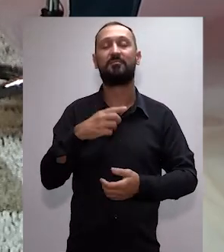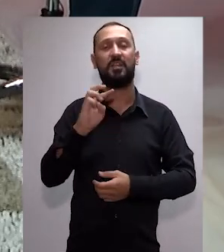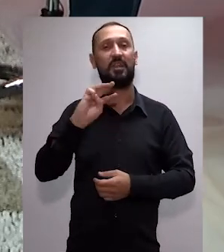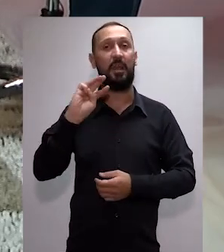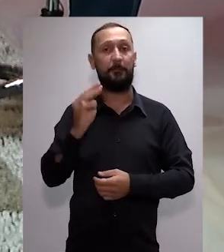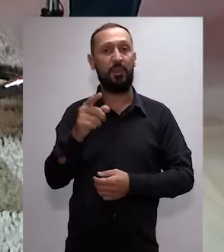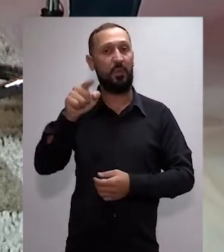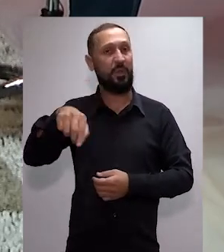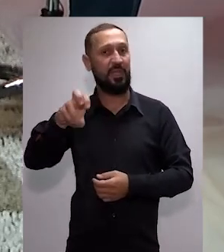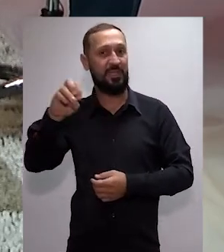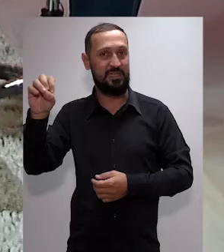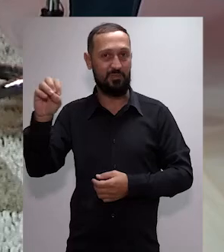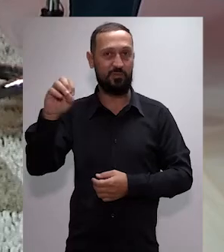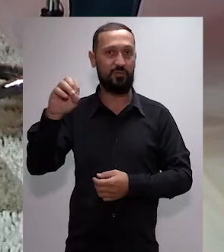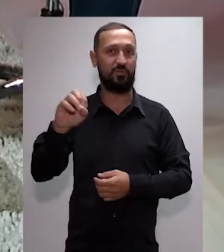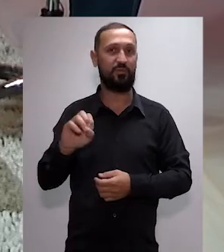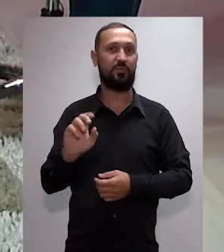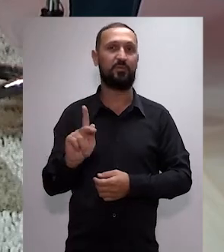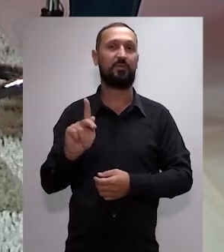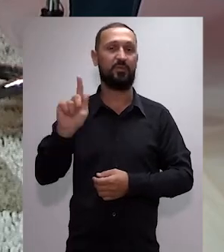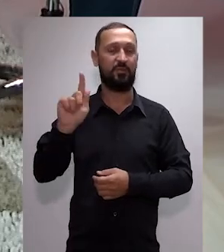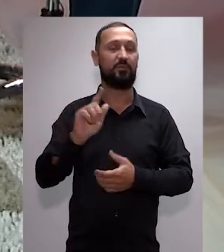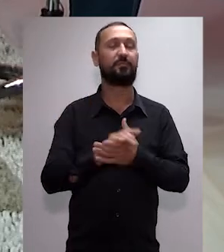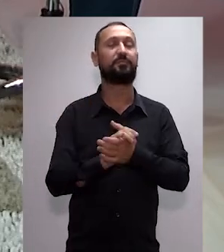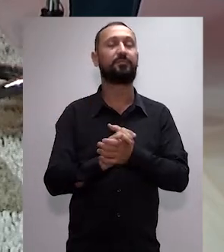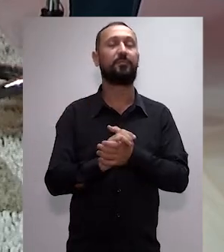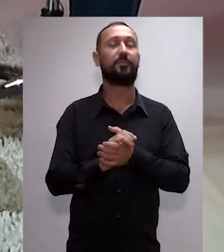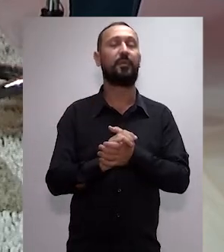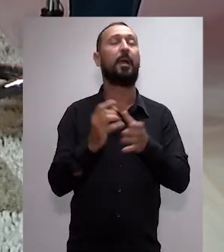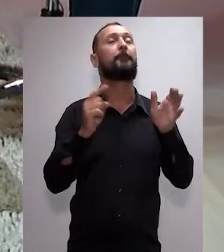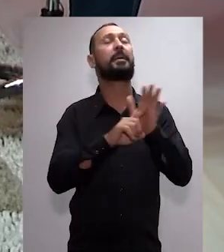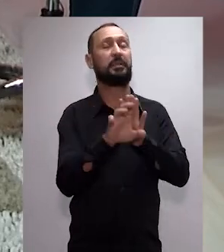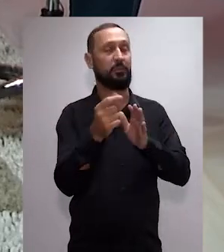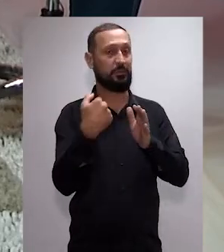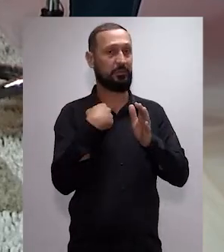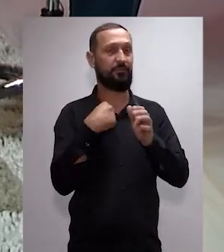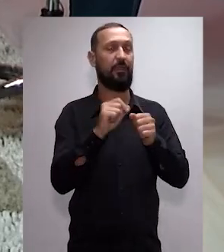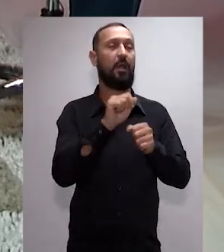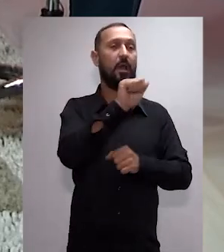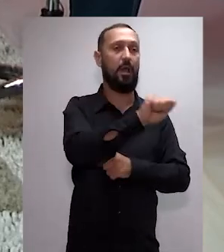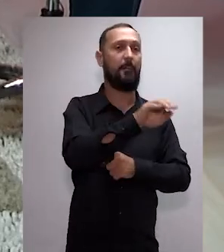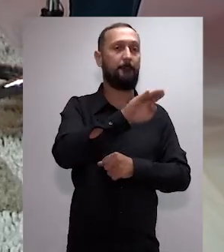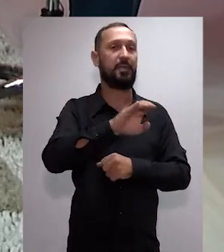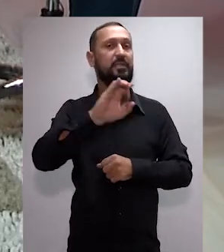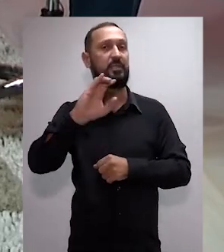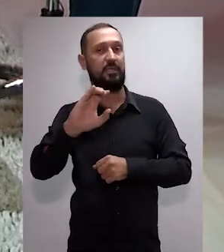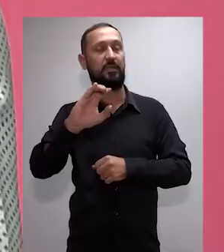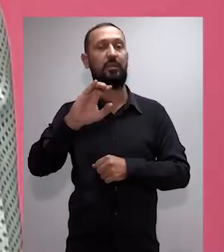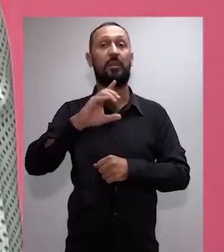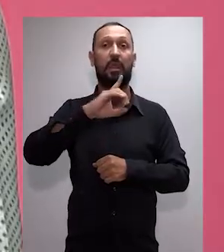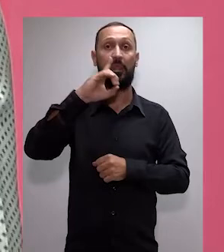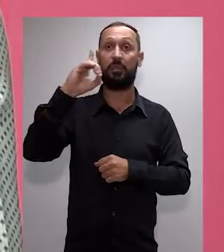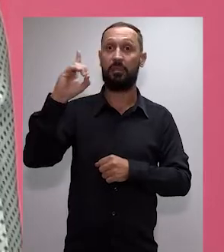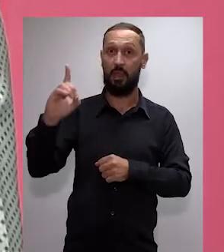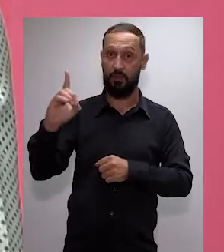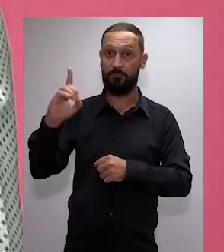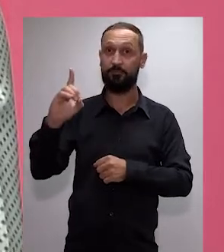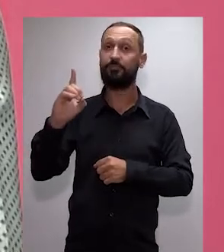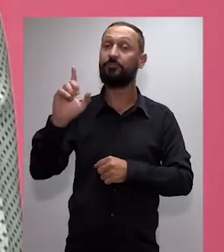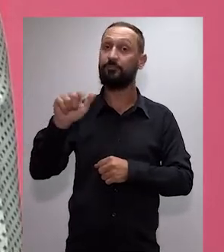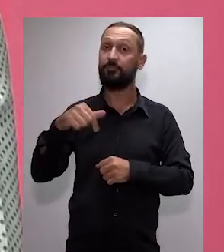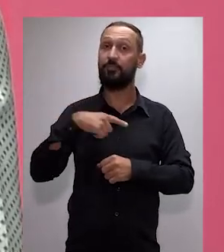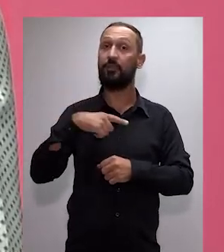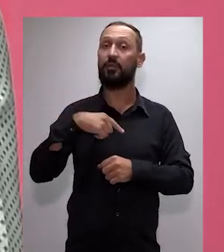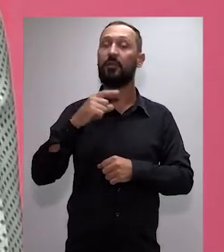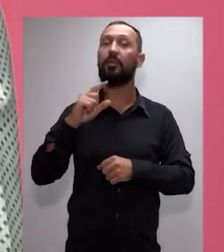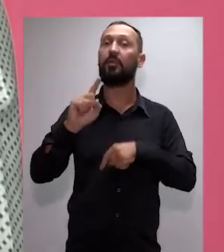de 3.500, tá? Ainda voltando à sua pergunta, além das categorias A, B e C, temos a categoria D